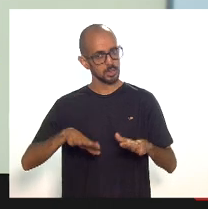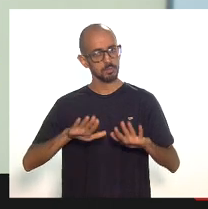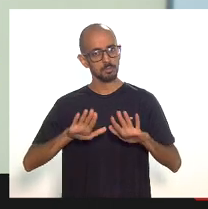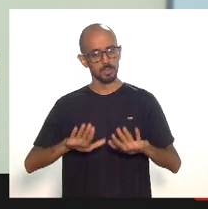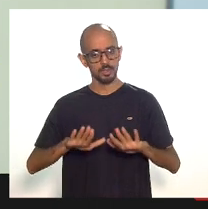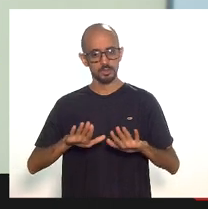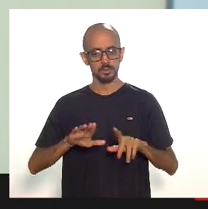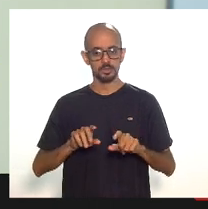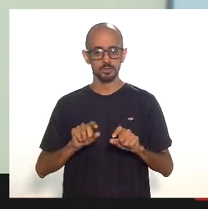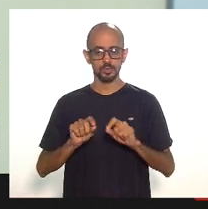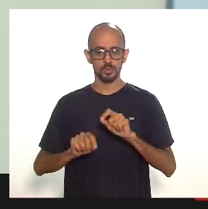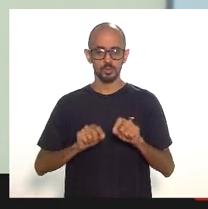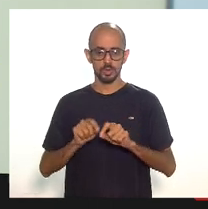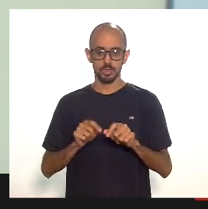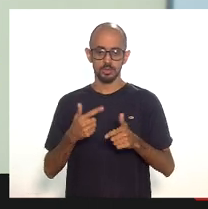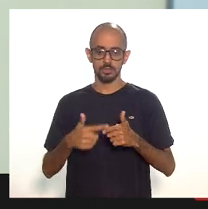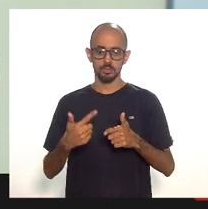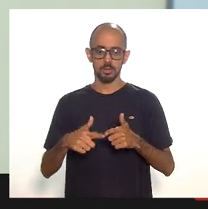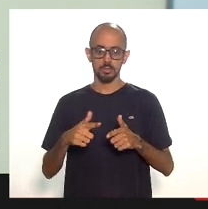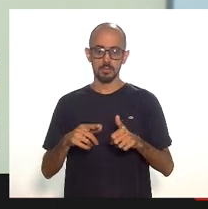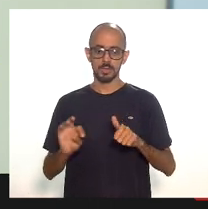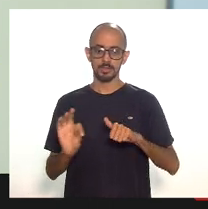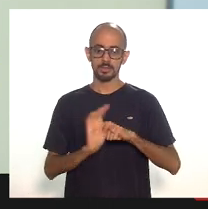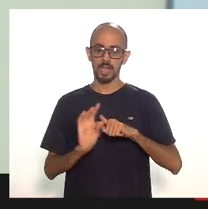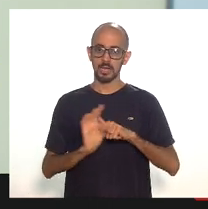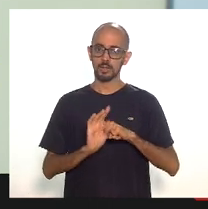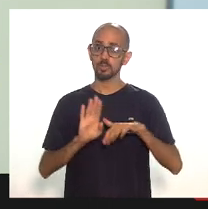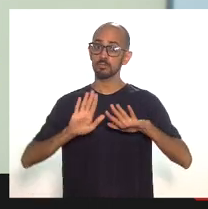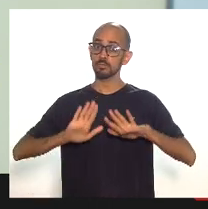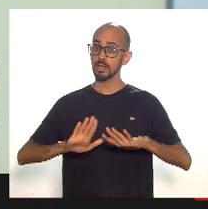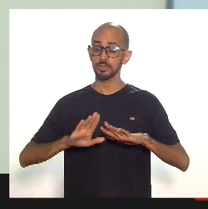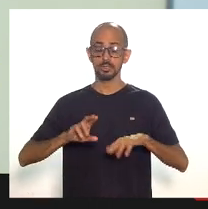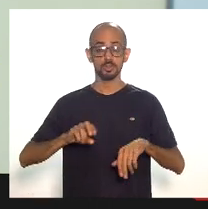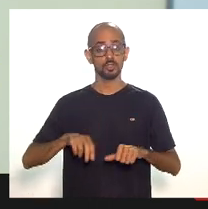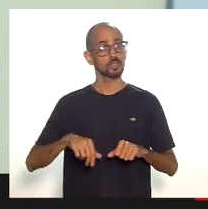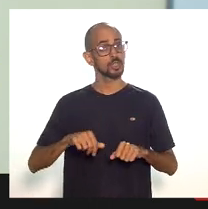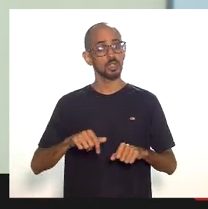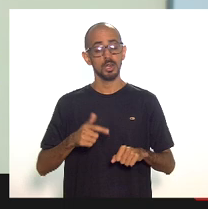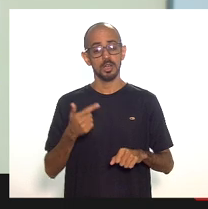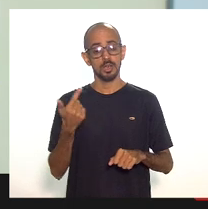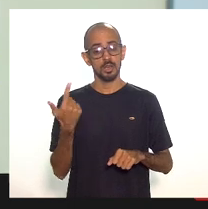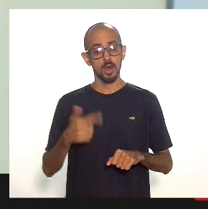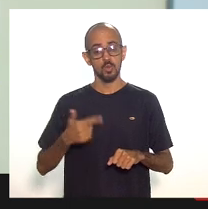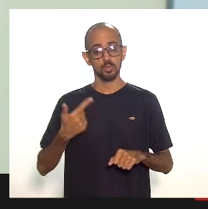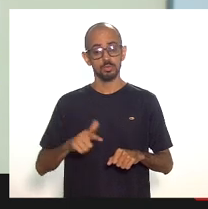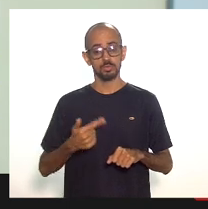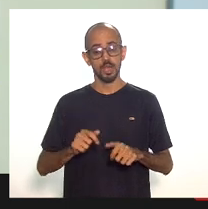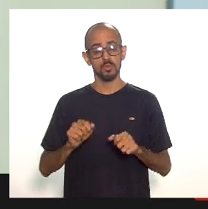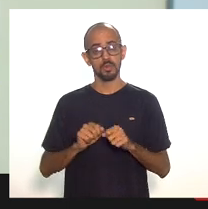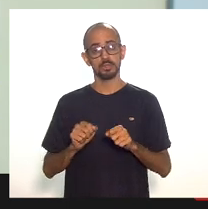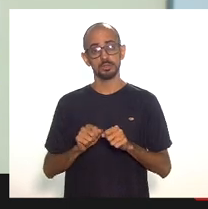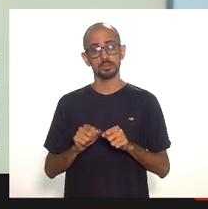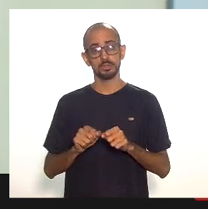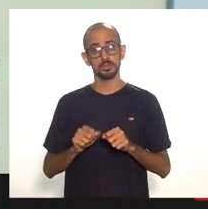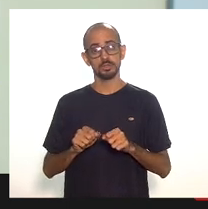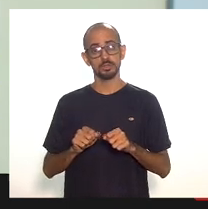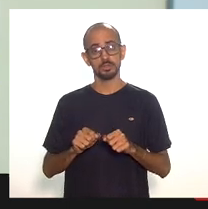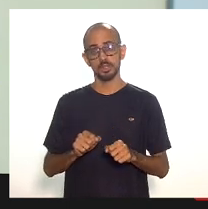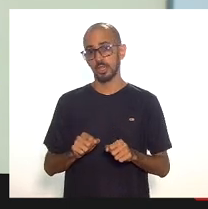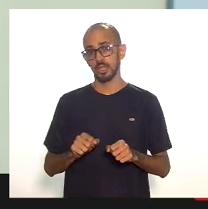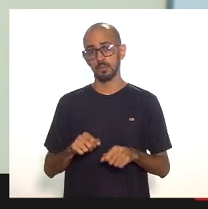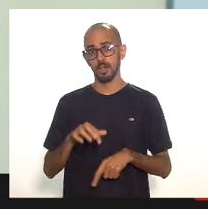Problemas técnicos, mas que de maneira nenhuma tornou o processo seletivo